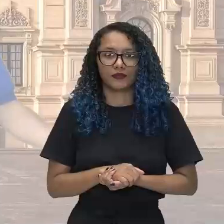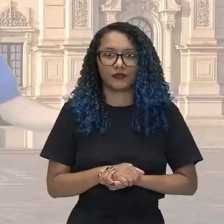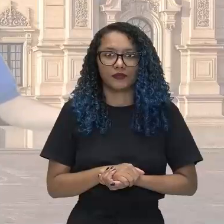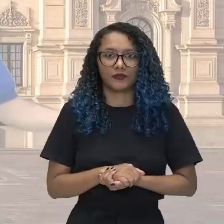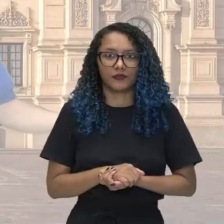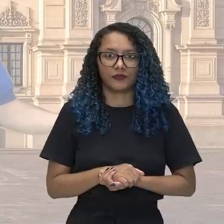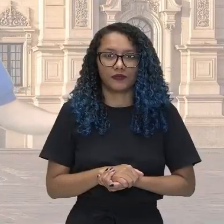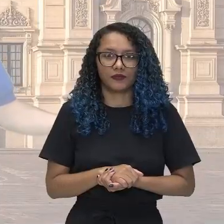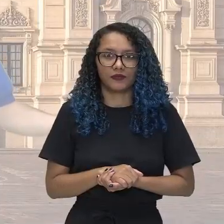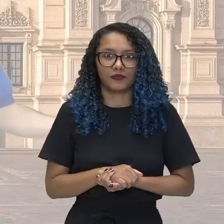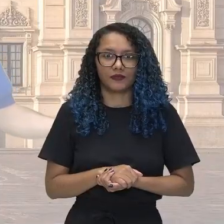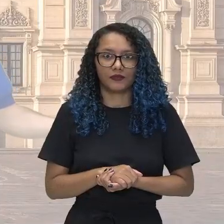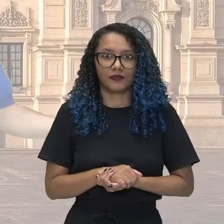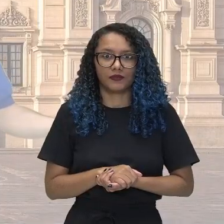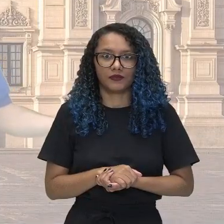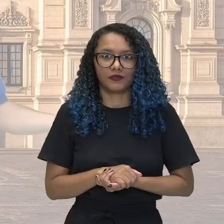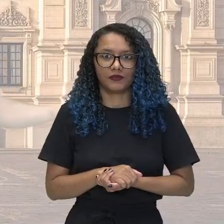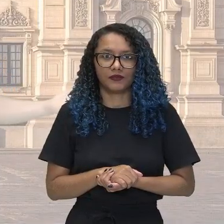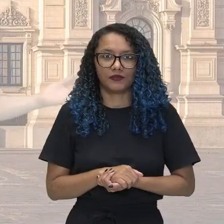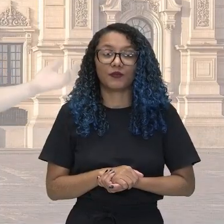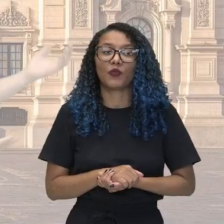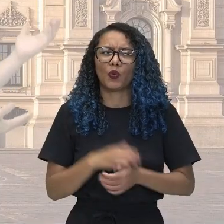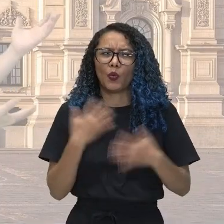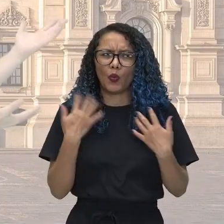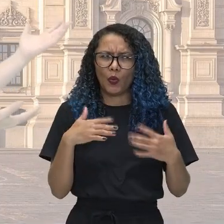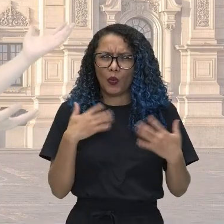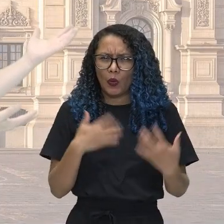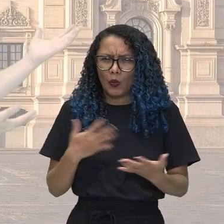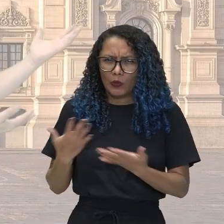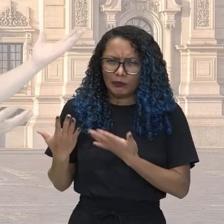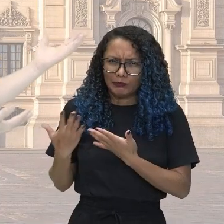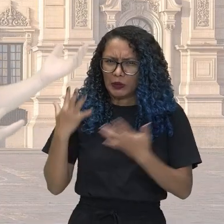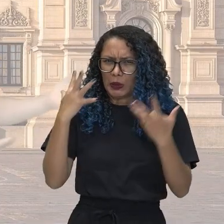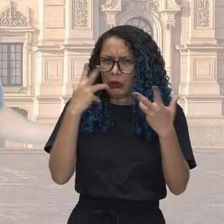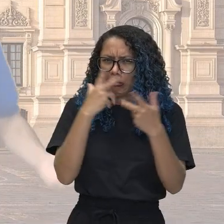aula que lindo que lugar